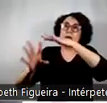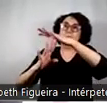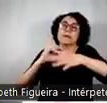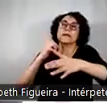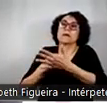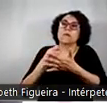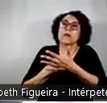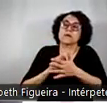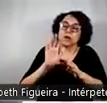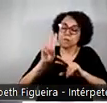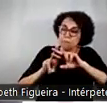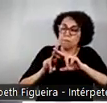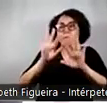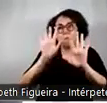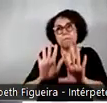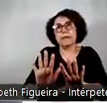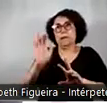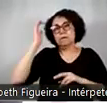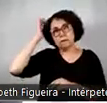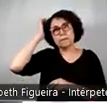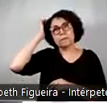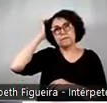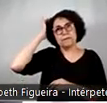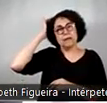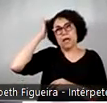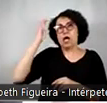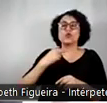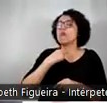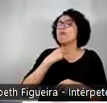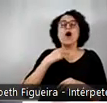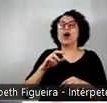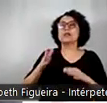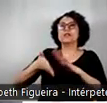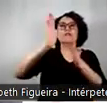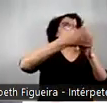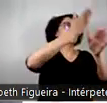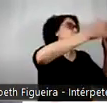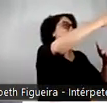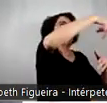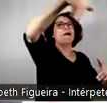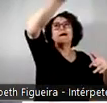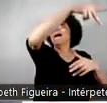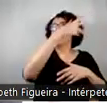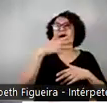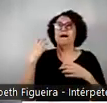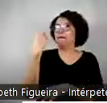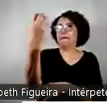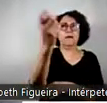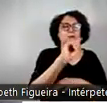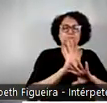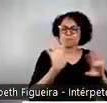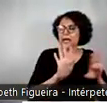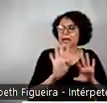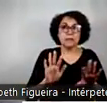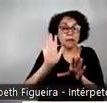Pensando também assim, né, e quais são as pessoas, né, que são bem-vindas, né, enquanto refugiadas, né? Então, por exemplo,